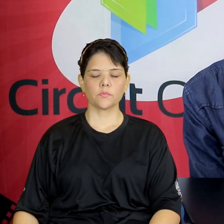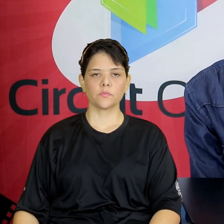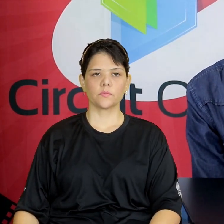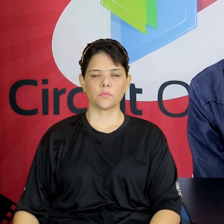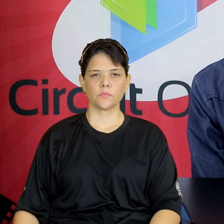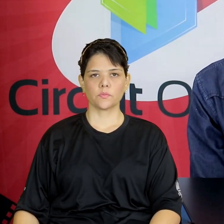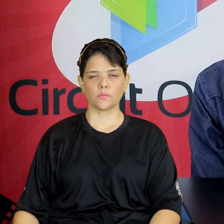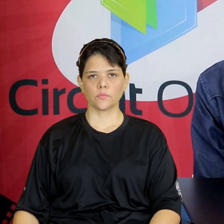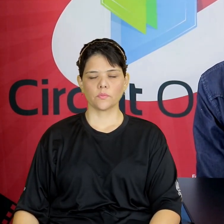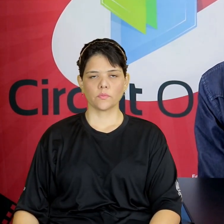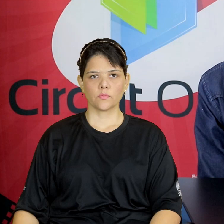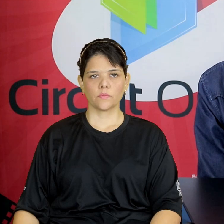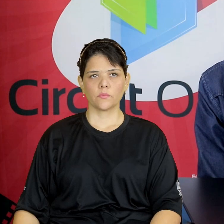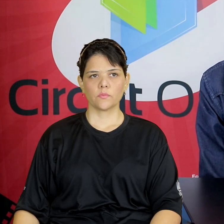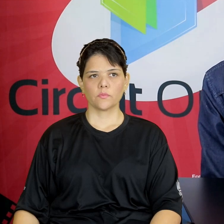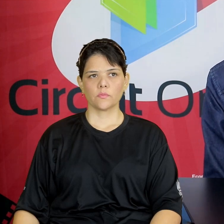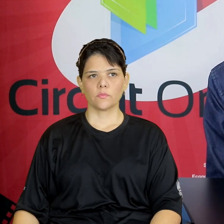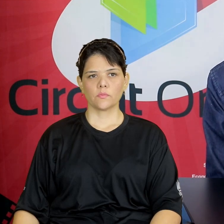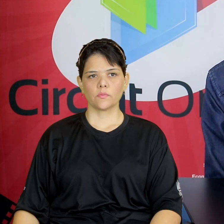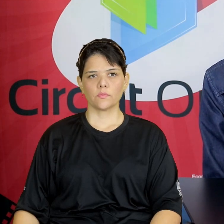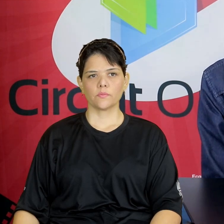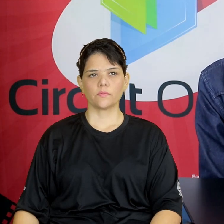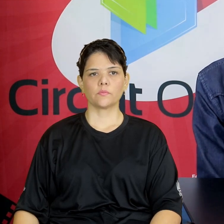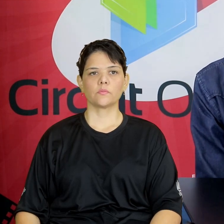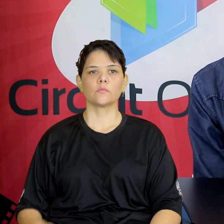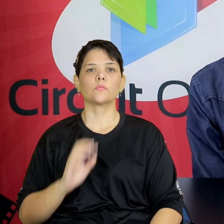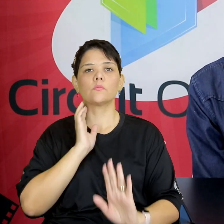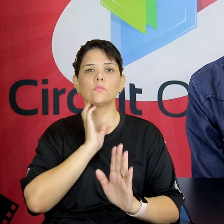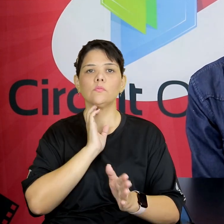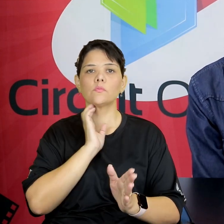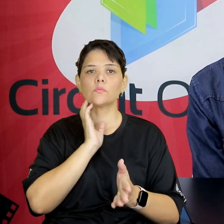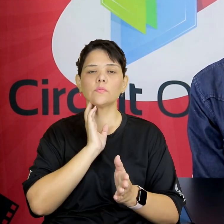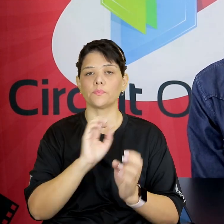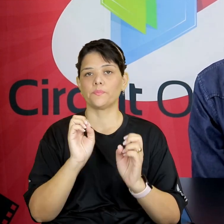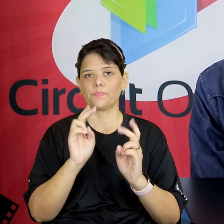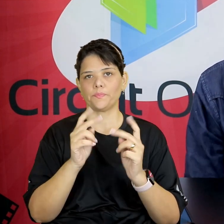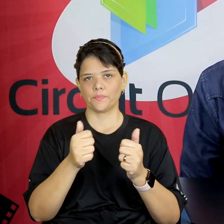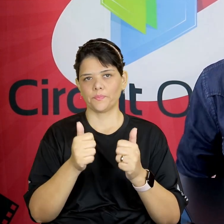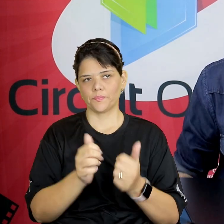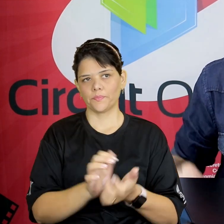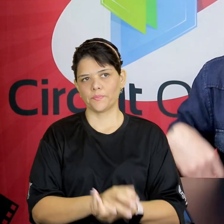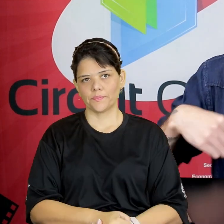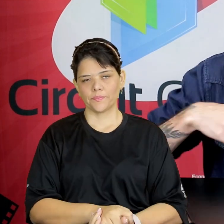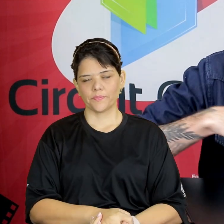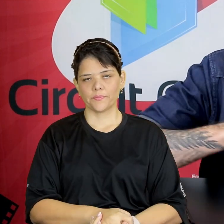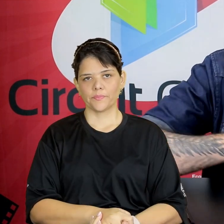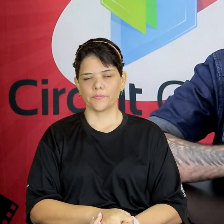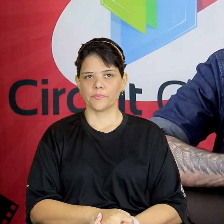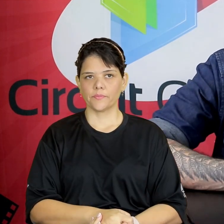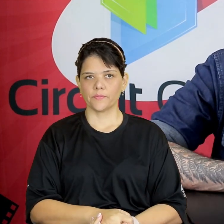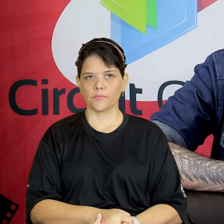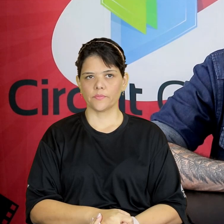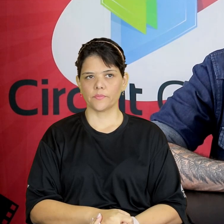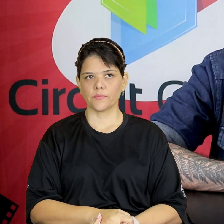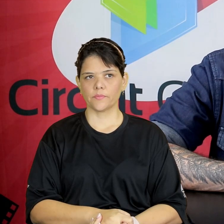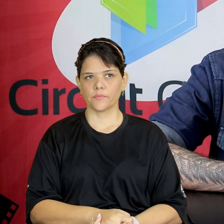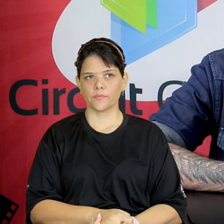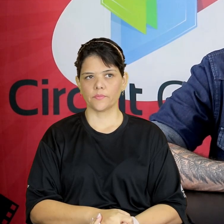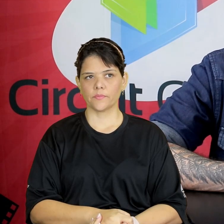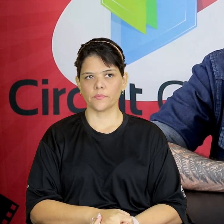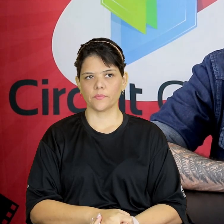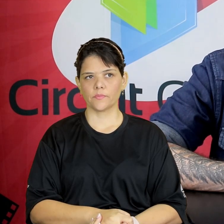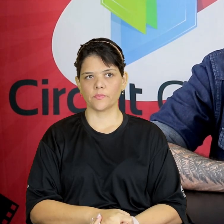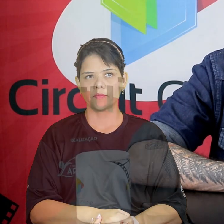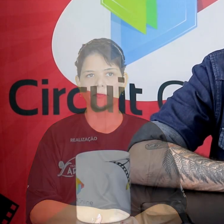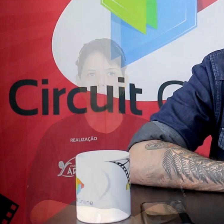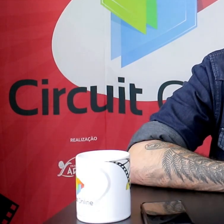mais, a gente já falou sobre log bem rapidinho. Log é essa etapa de organizar o material. Eu vou mostrar